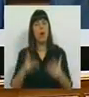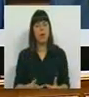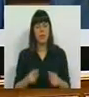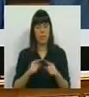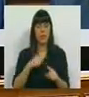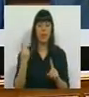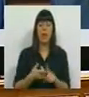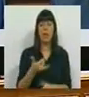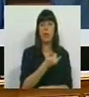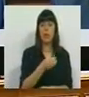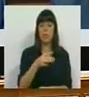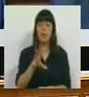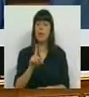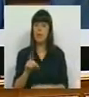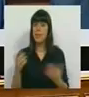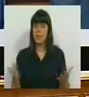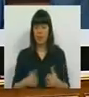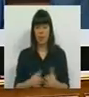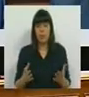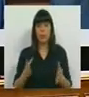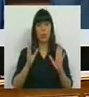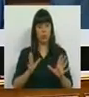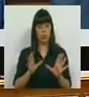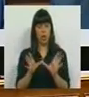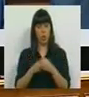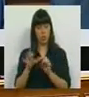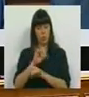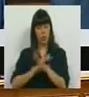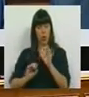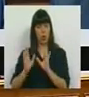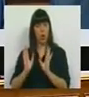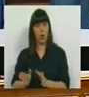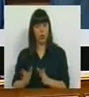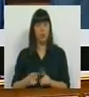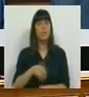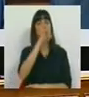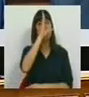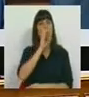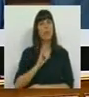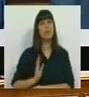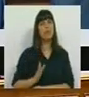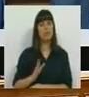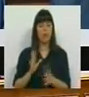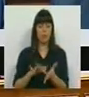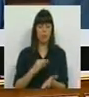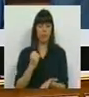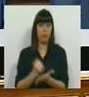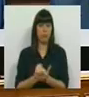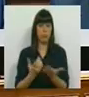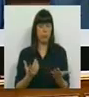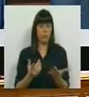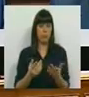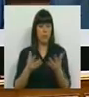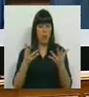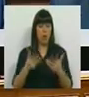para 2016. Uma vez que já houve Eurogrupo, uma vez que o Governo já estará a concluir, com certeza, o draft